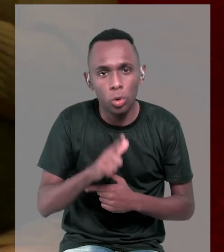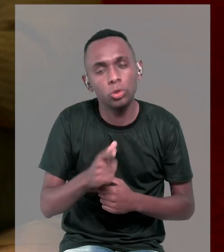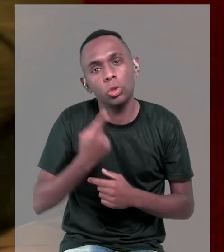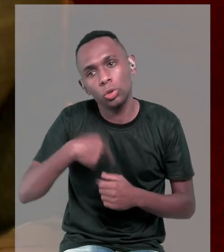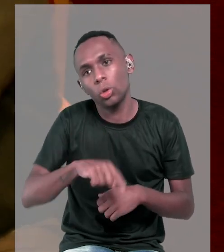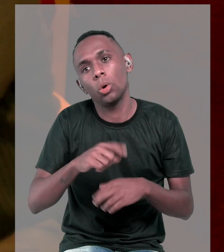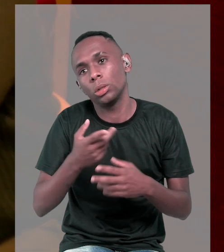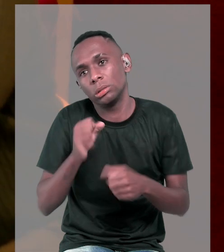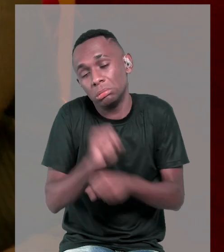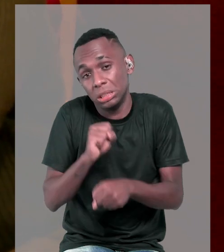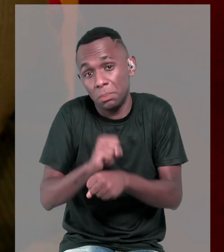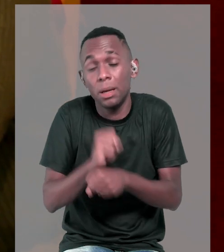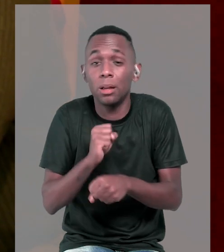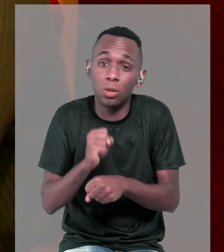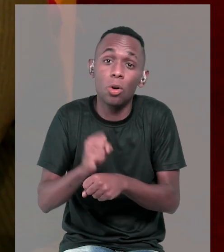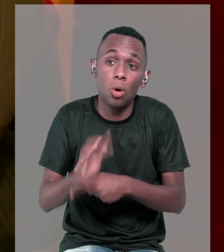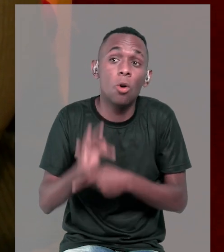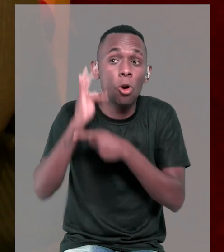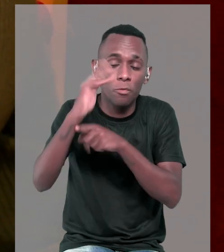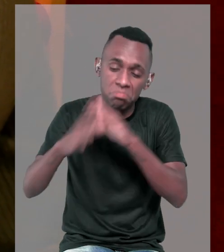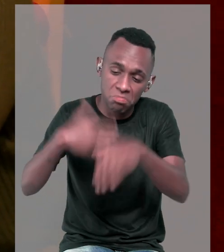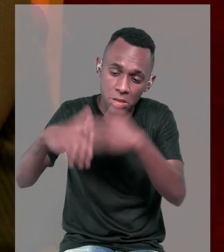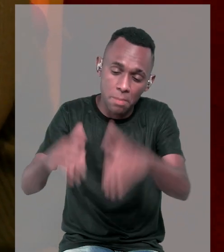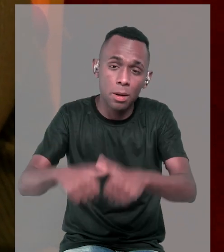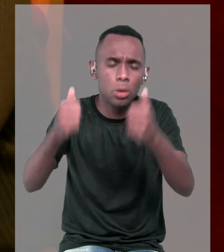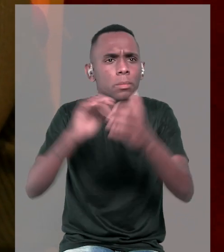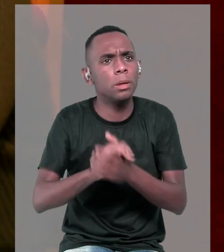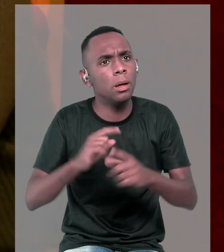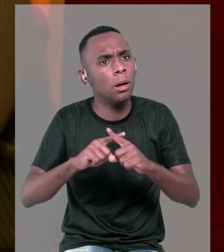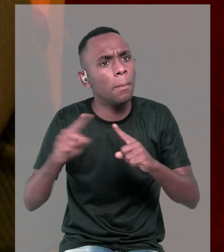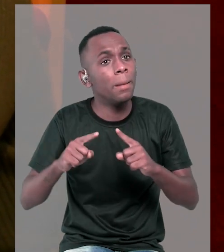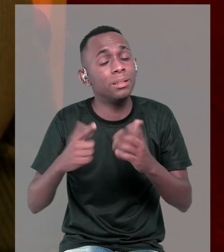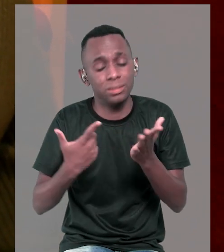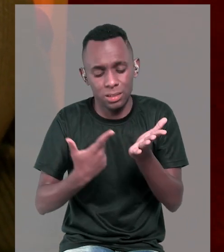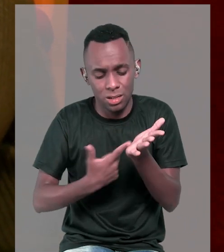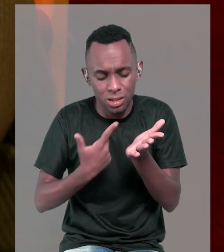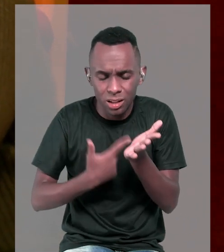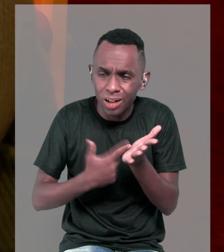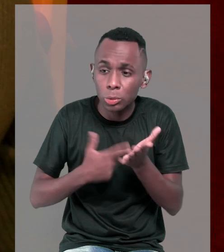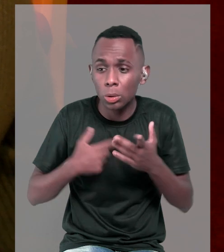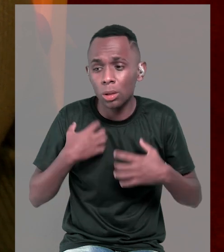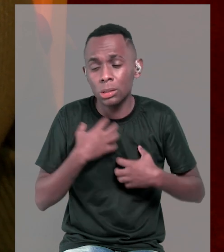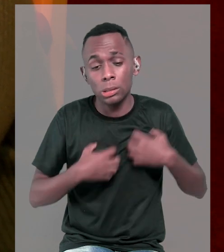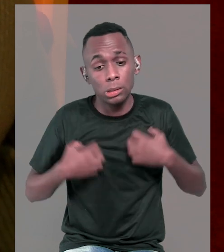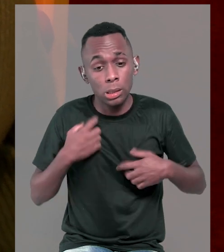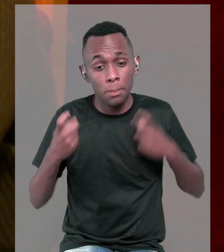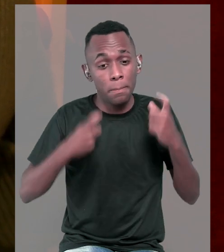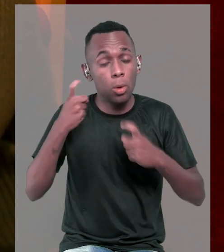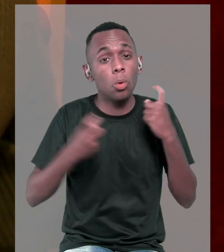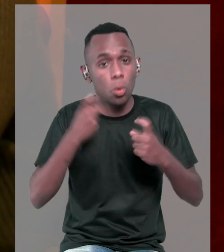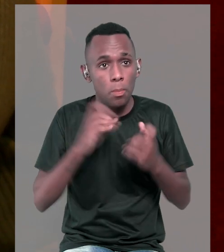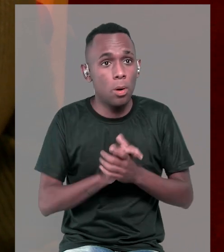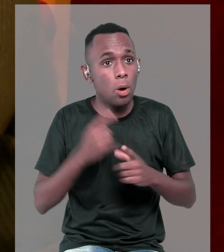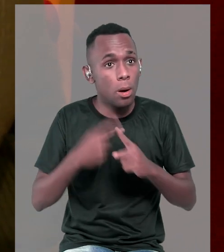vão se replicar. Mas a literatura me preocupa, sabe? Porque de fato